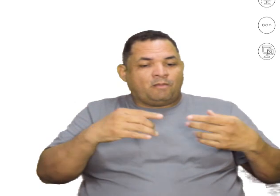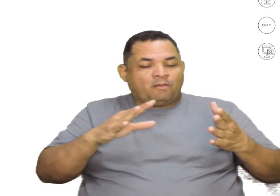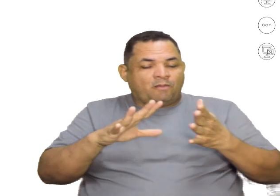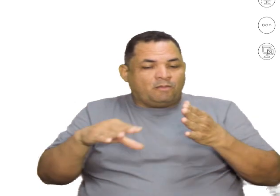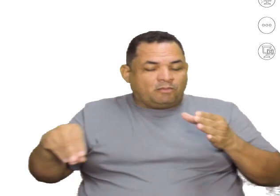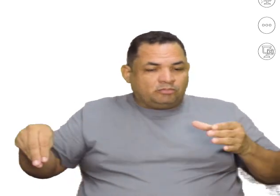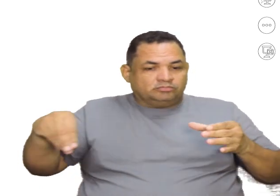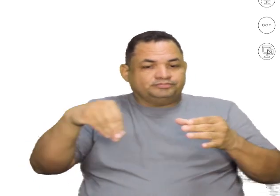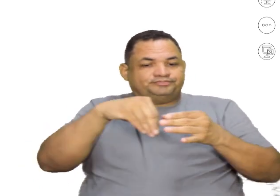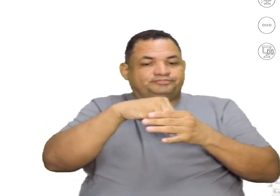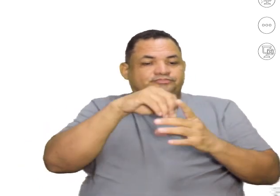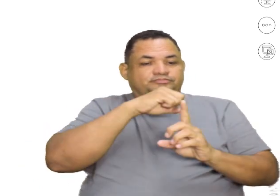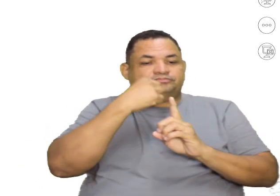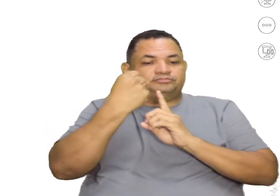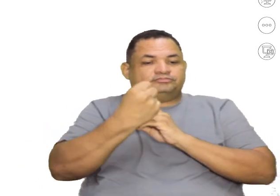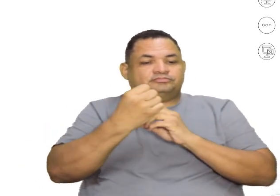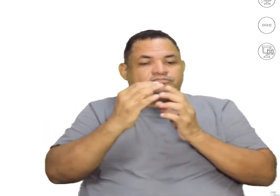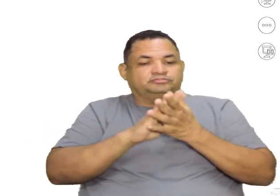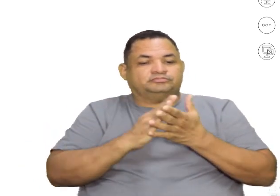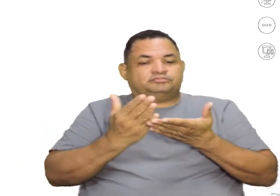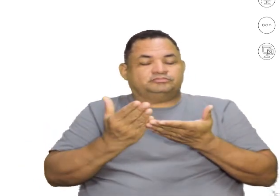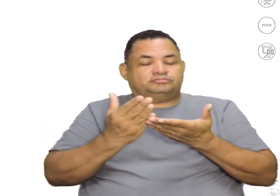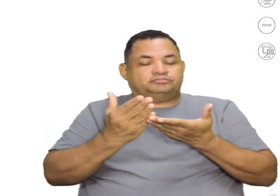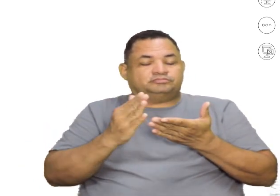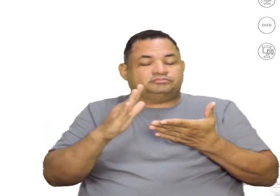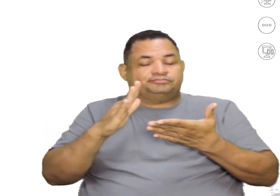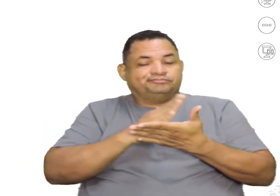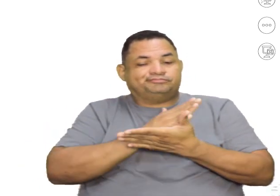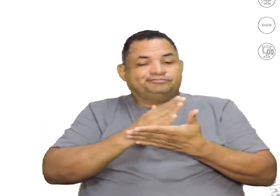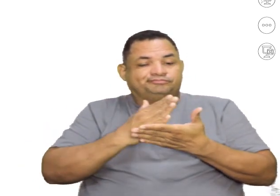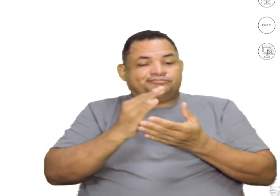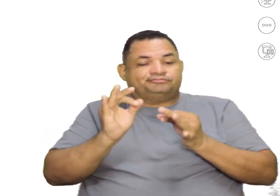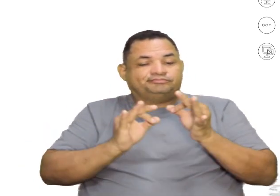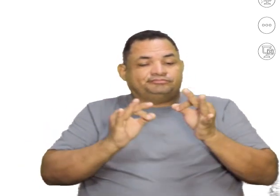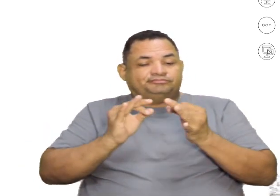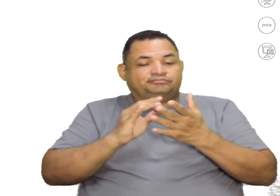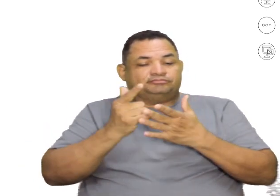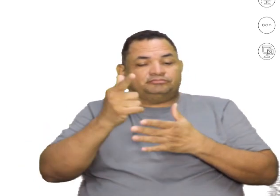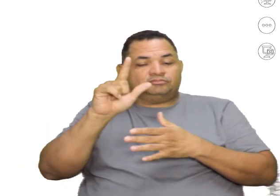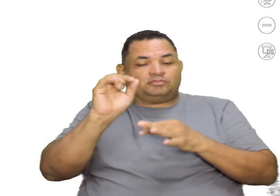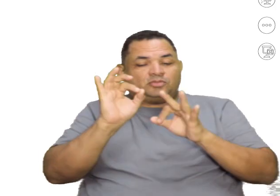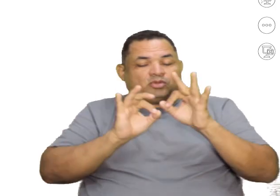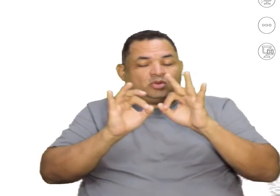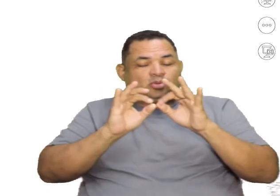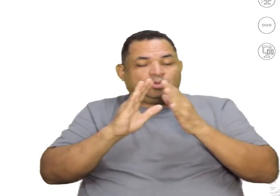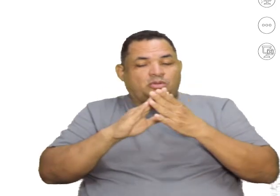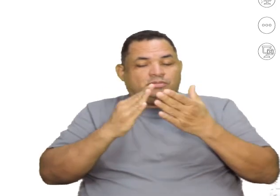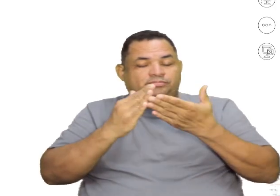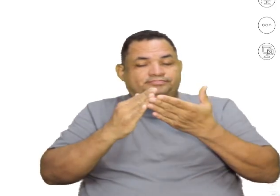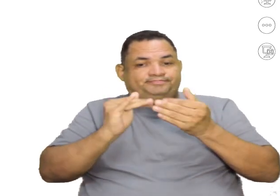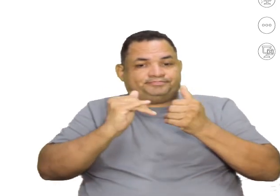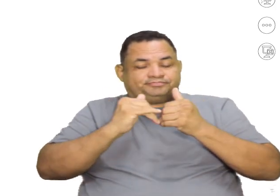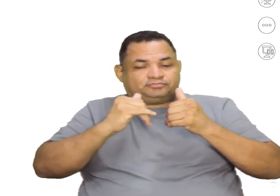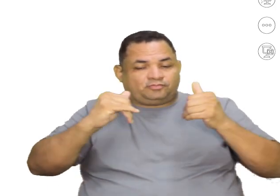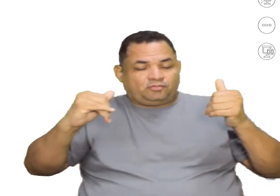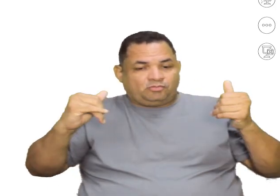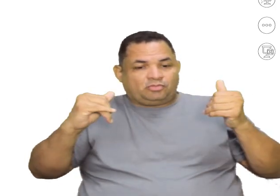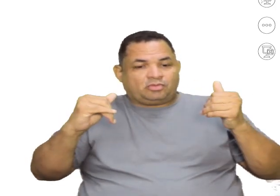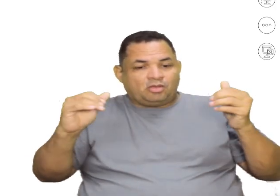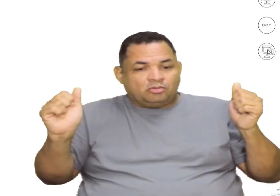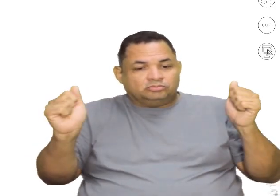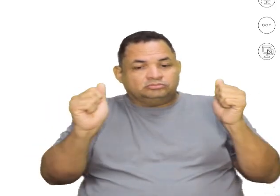inserção social? Ou, talvez, medidas de homogeneização